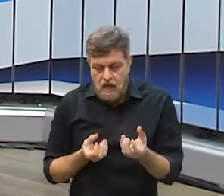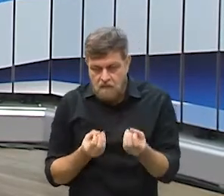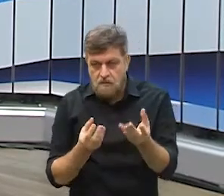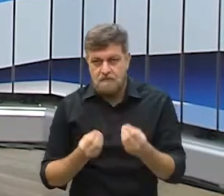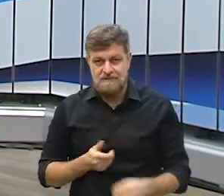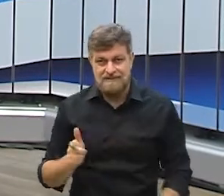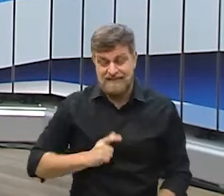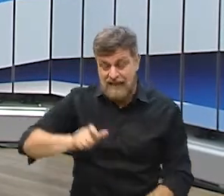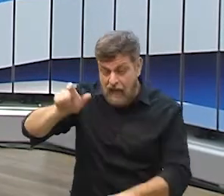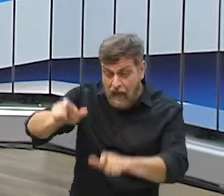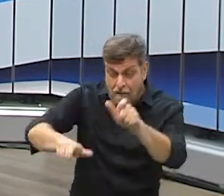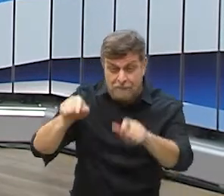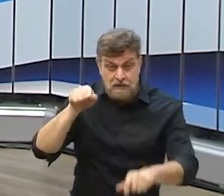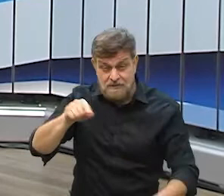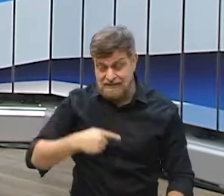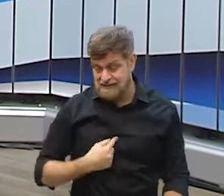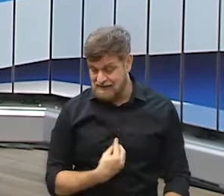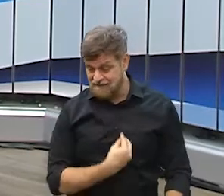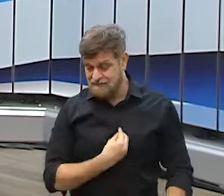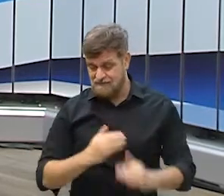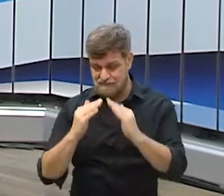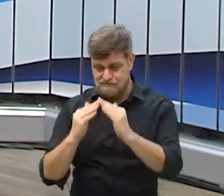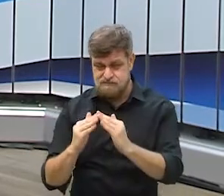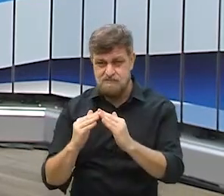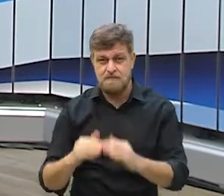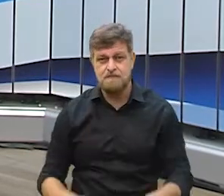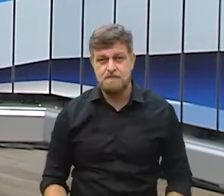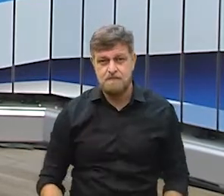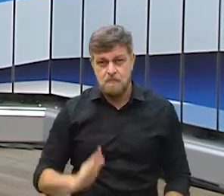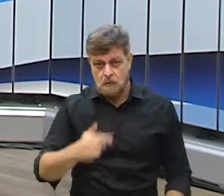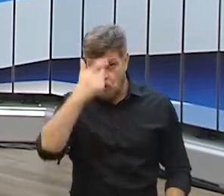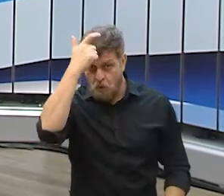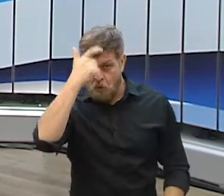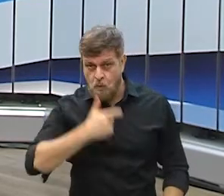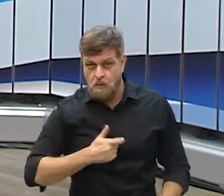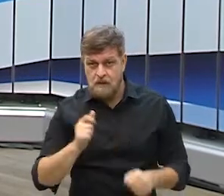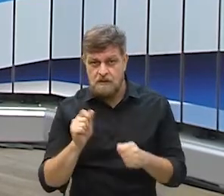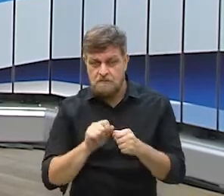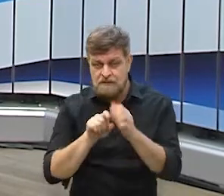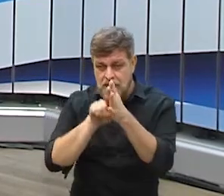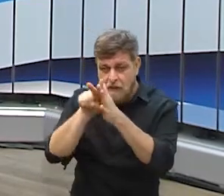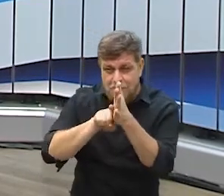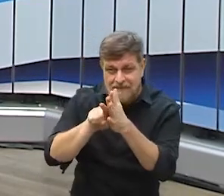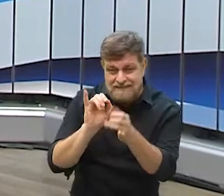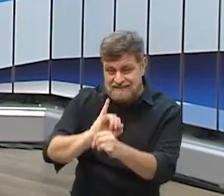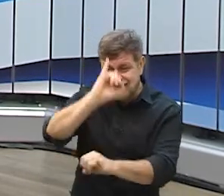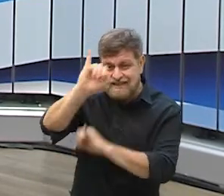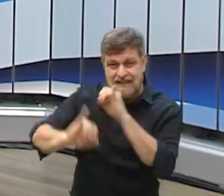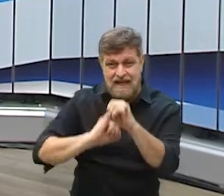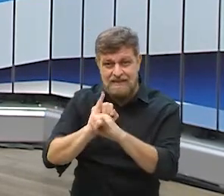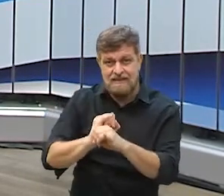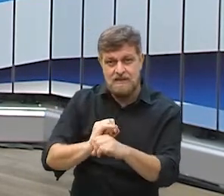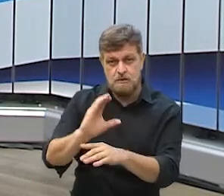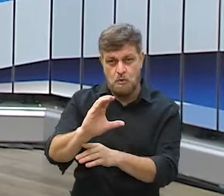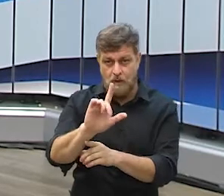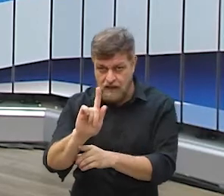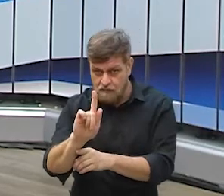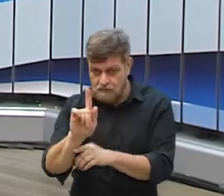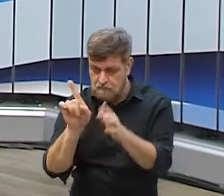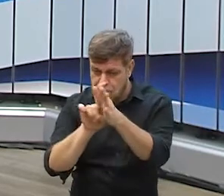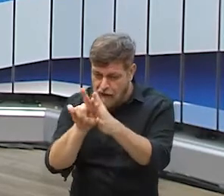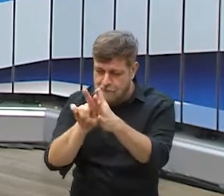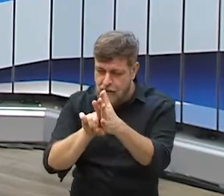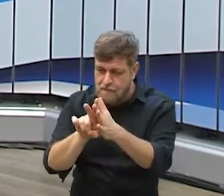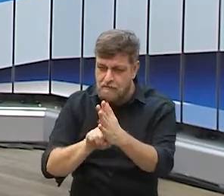de milhares de moradores, quando eu fiz uma busca rápida na internet sobre o distrito,